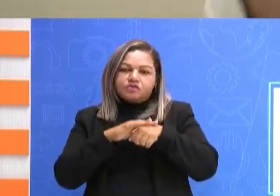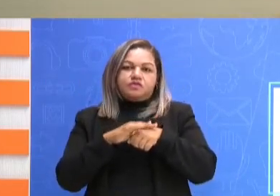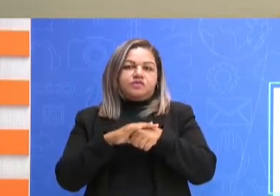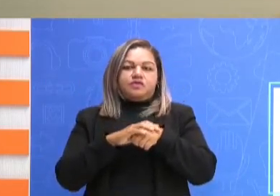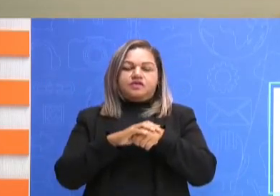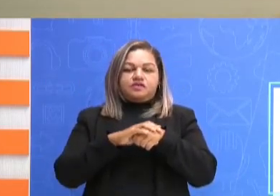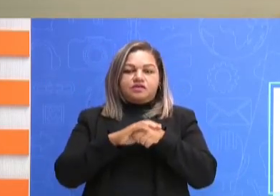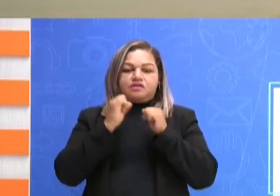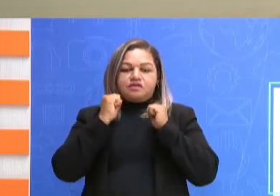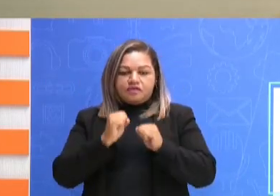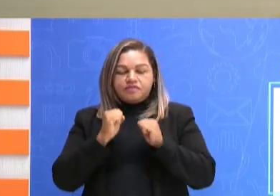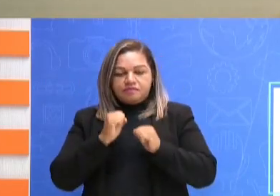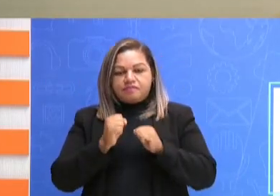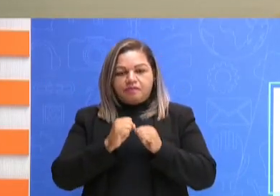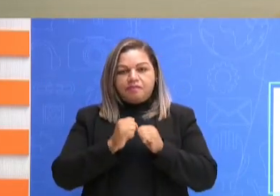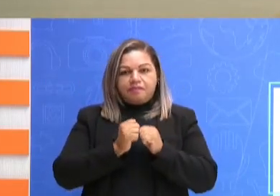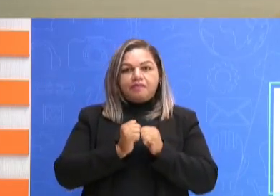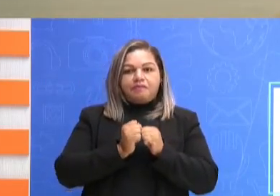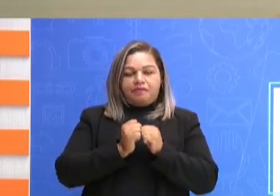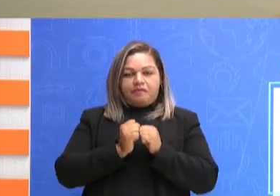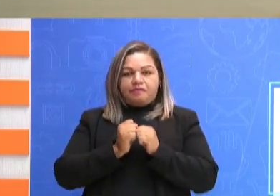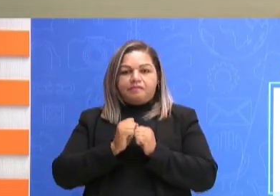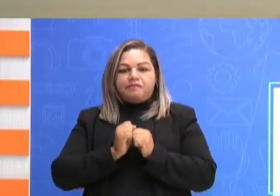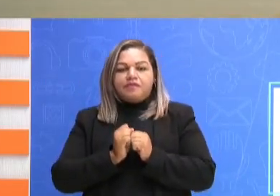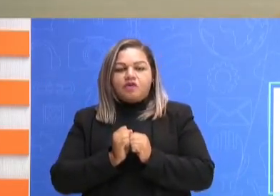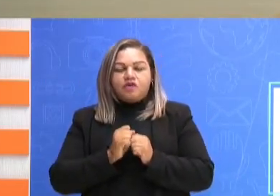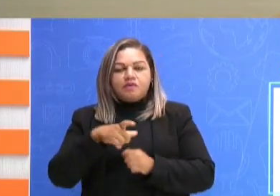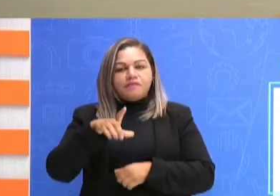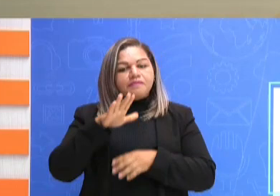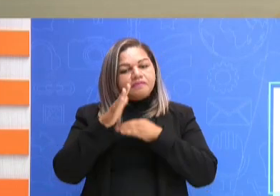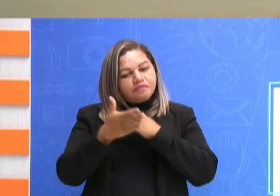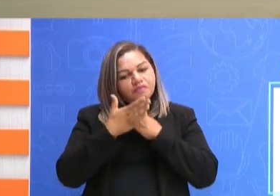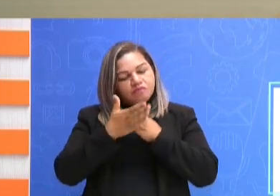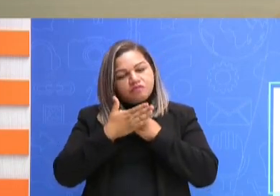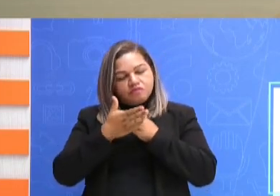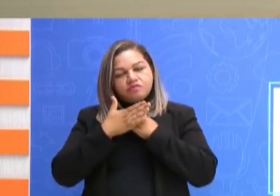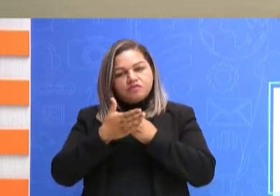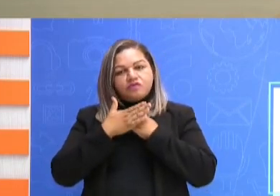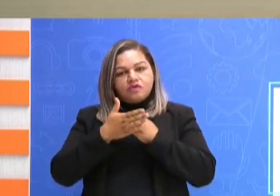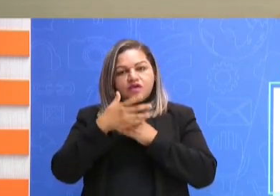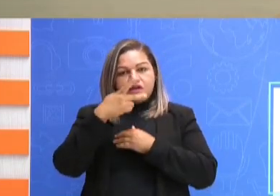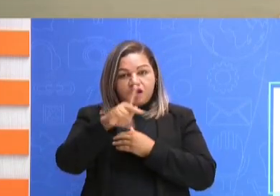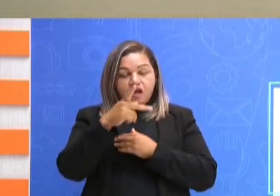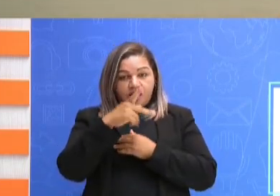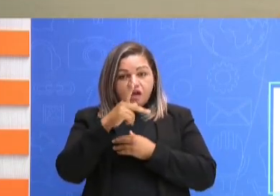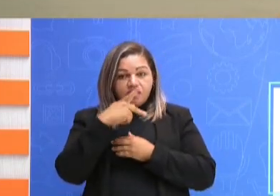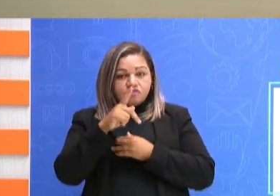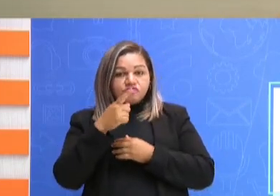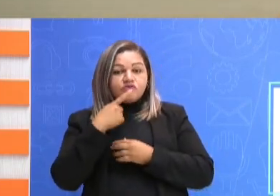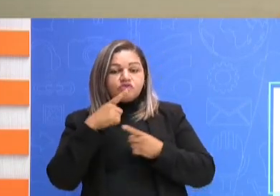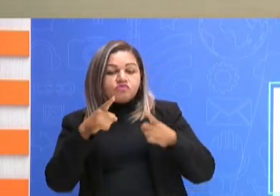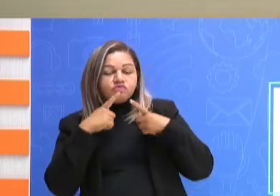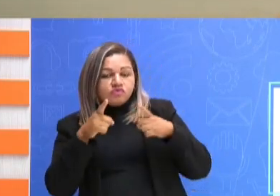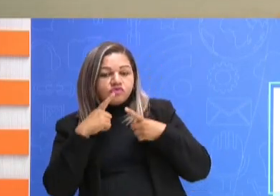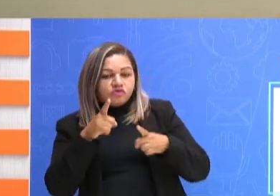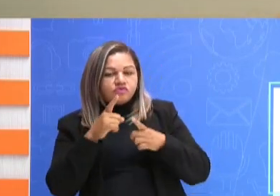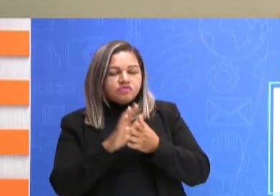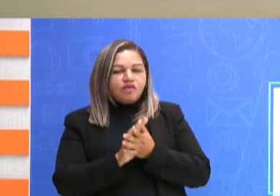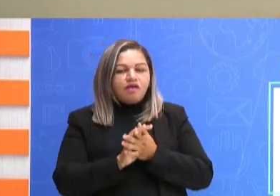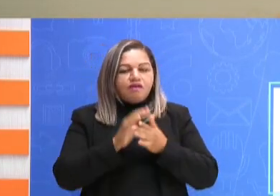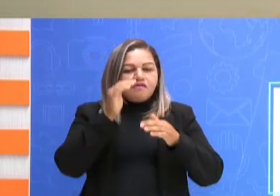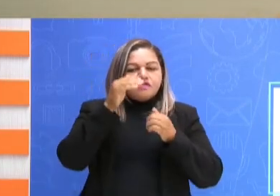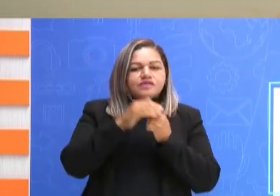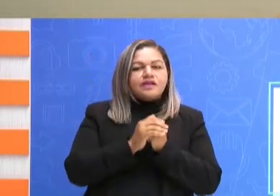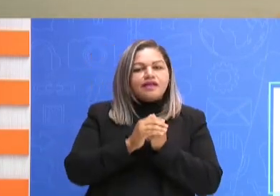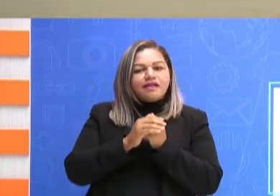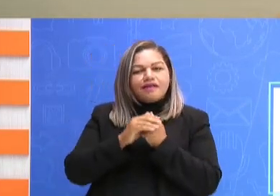outro tipo de doença que pode prejudicar nossa saúde pública. Me ajude a cuidar disso. Se você, a sua denúncia será mantida em total sigilo